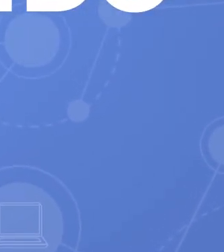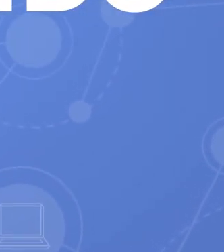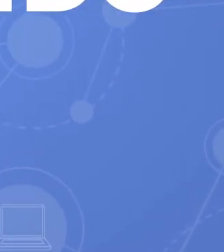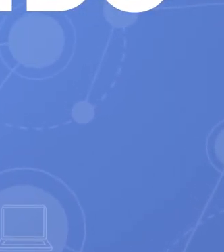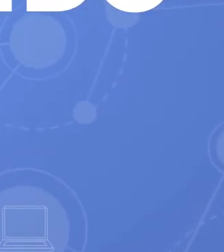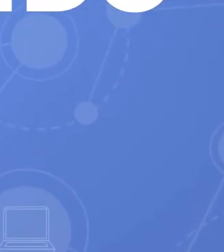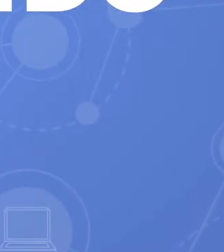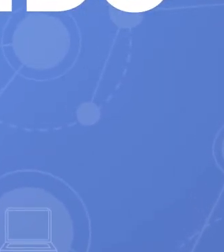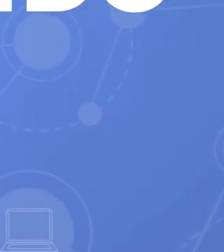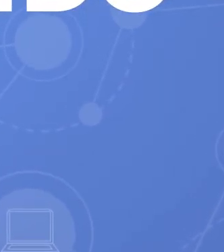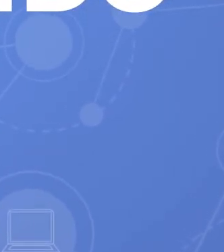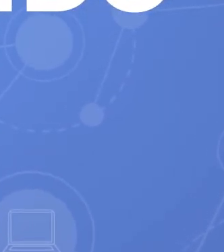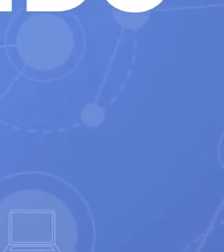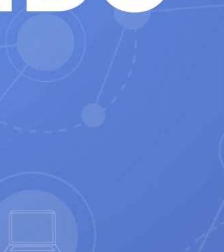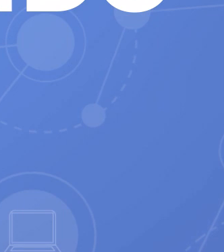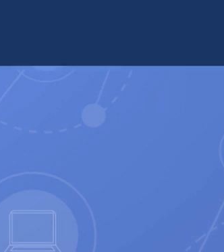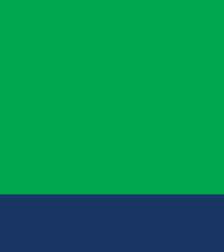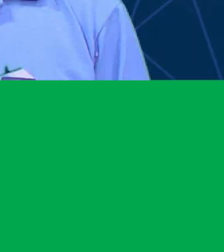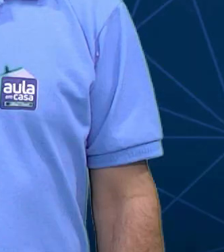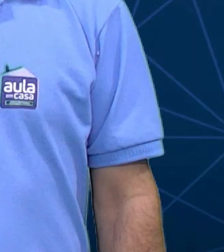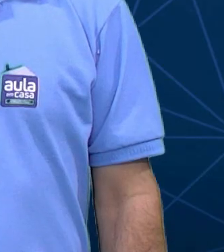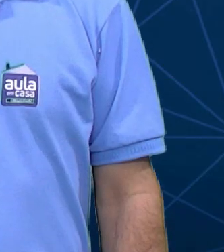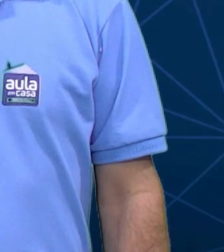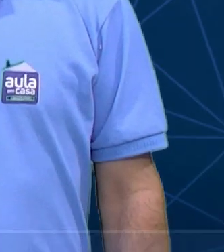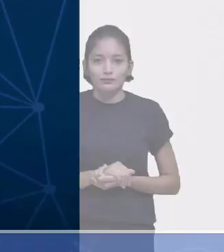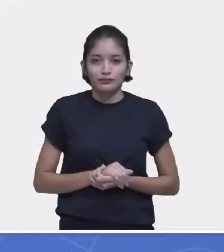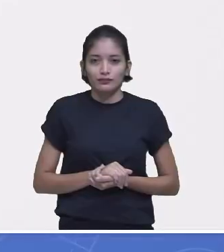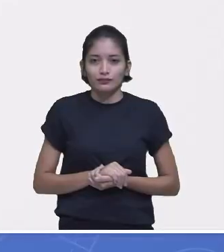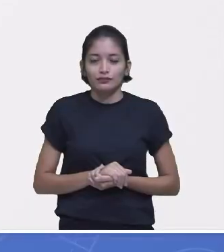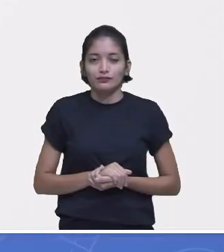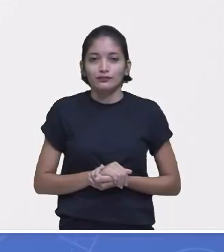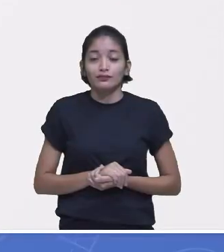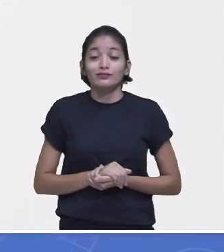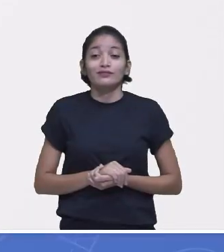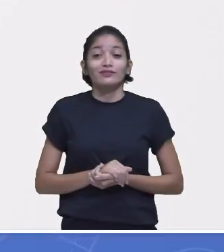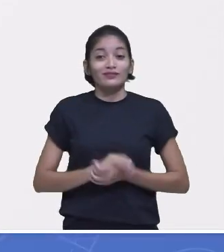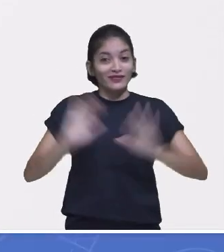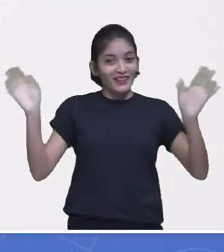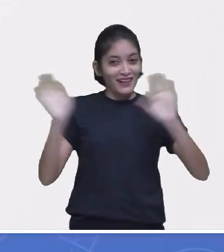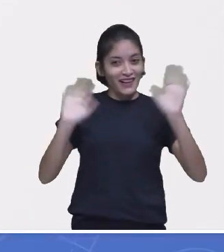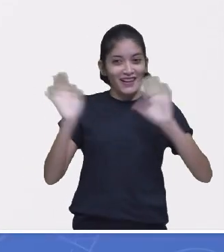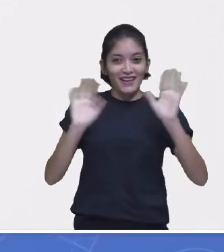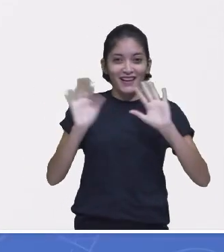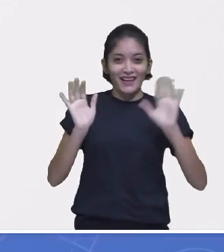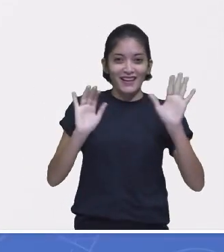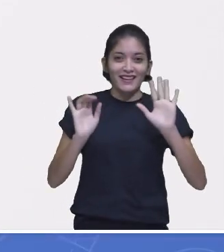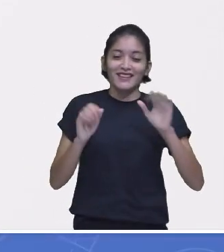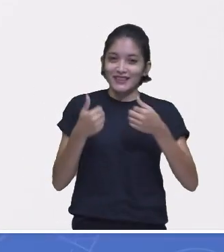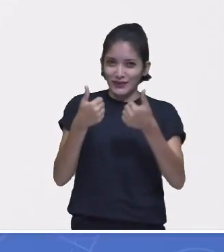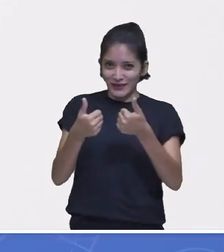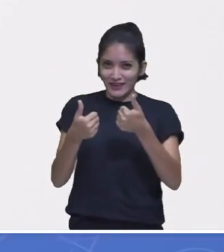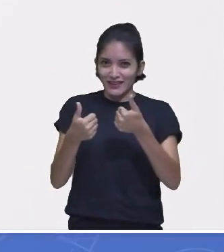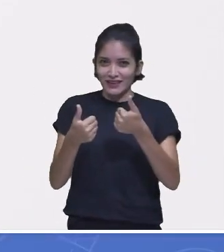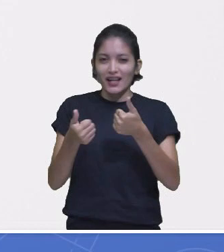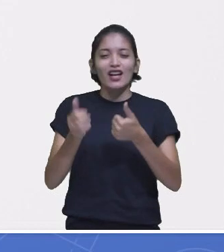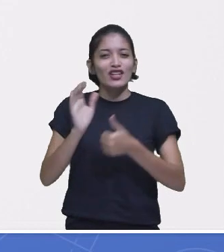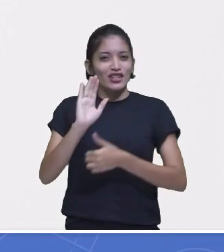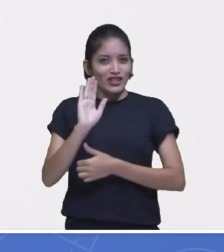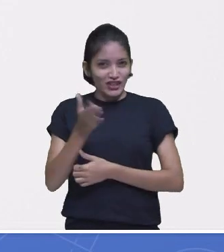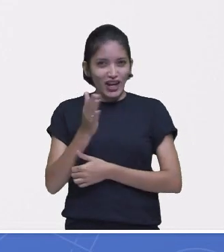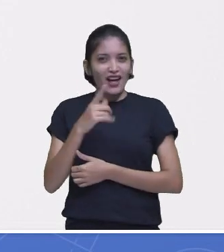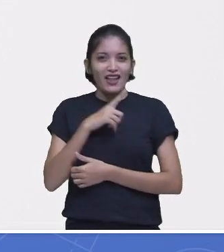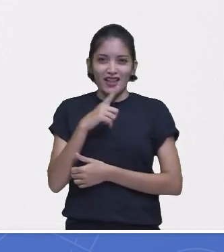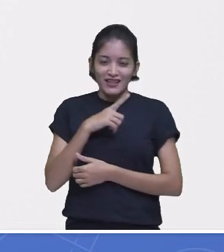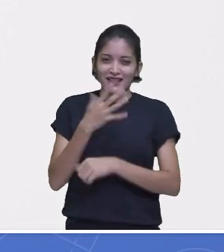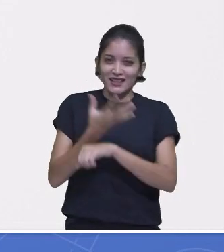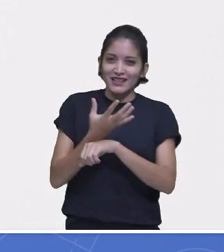Hola, E aí, acabaram de ter uma excelente